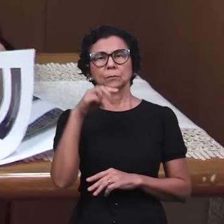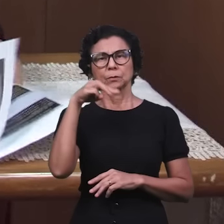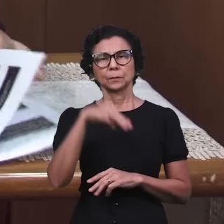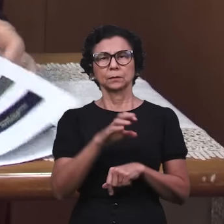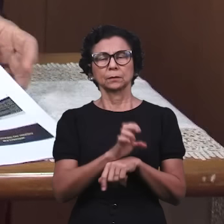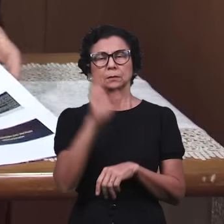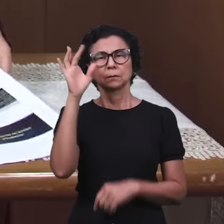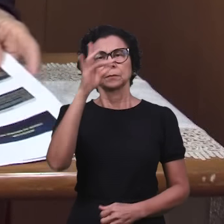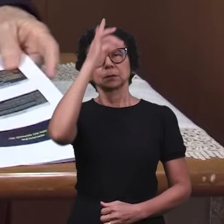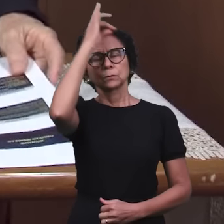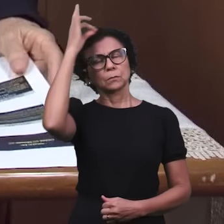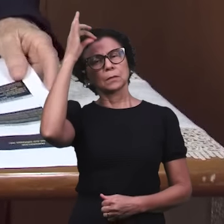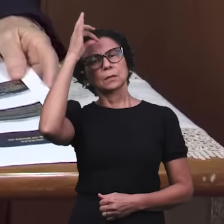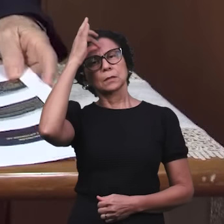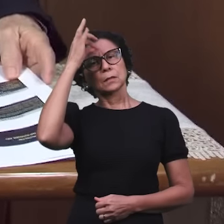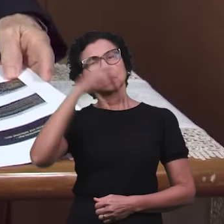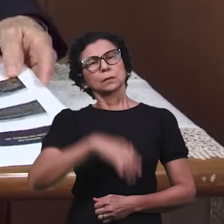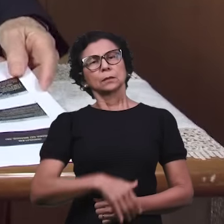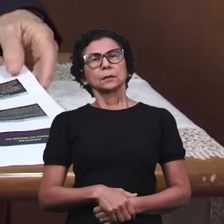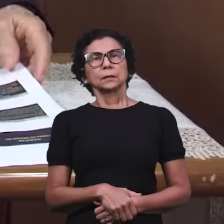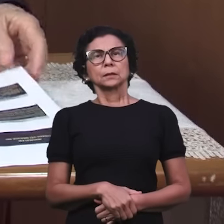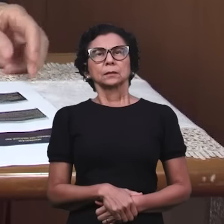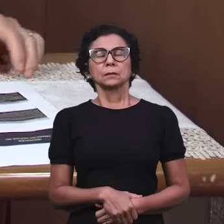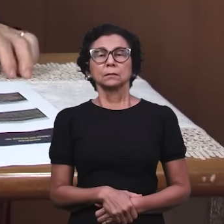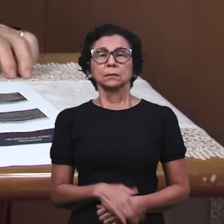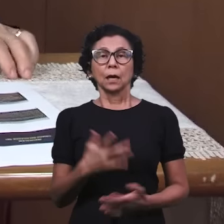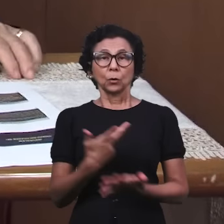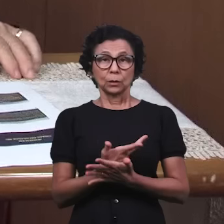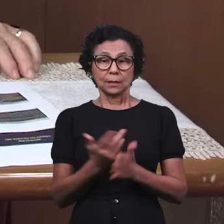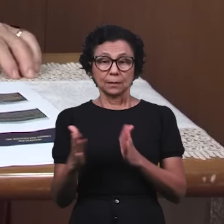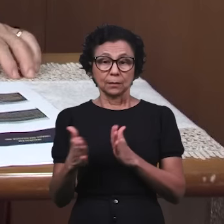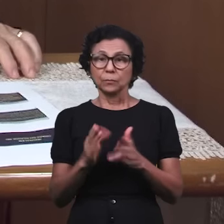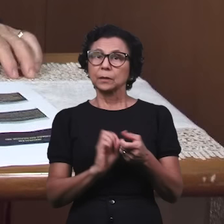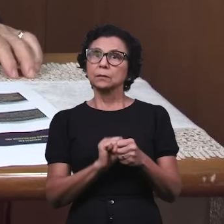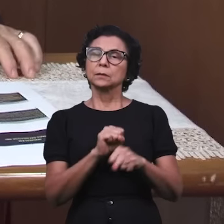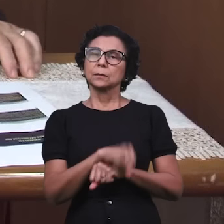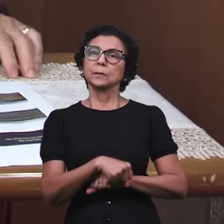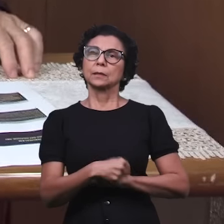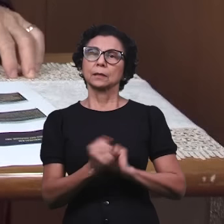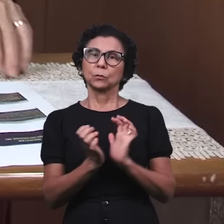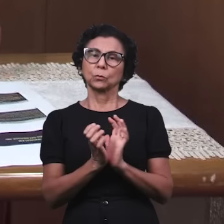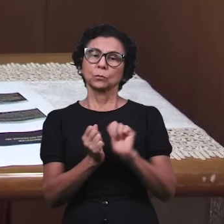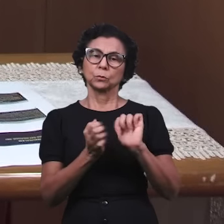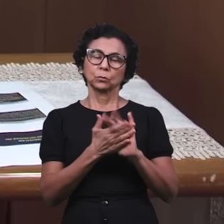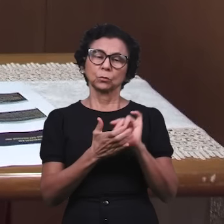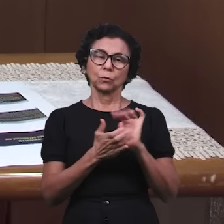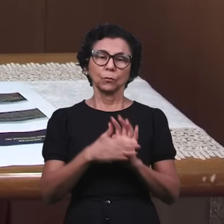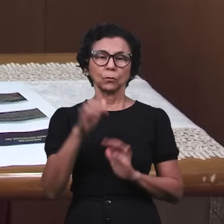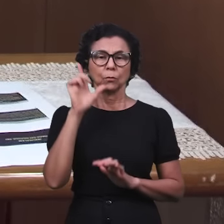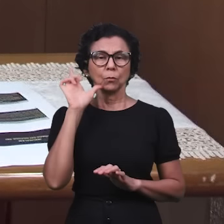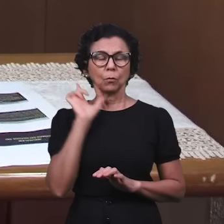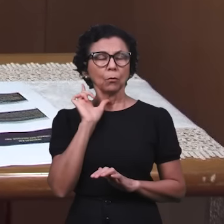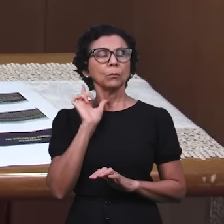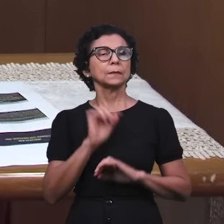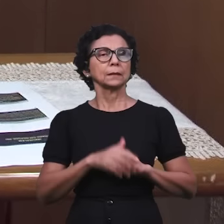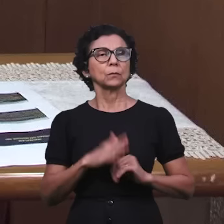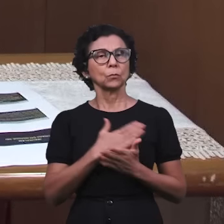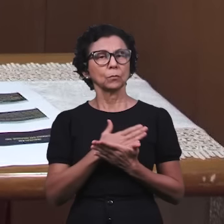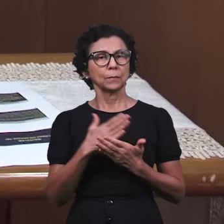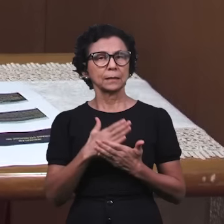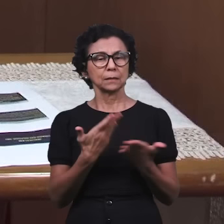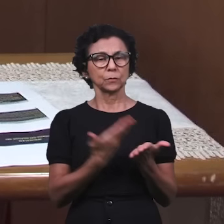Santo. Estamos dentro do seminário de louvor e ontem comentamos uma